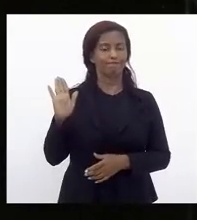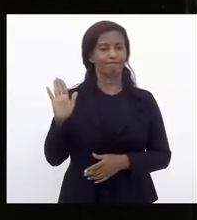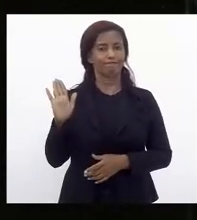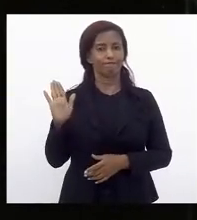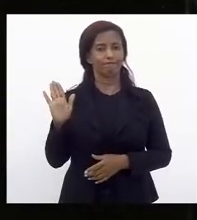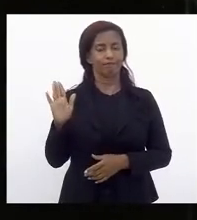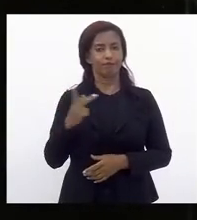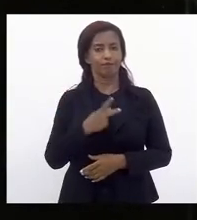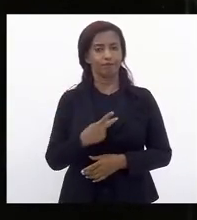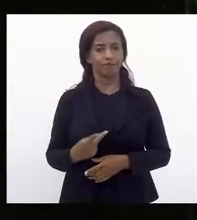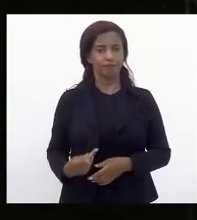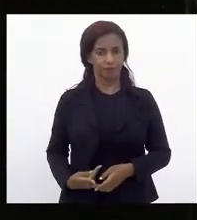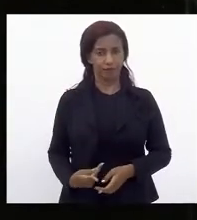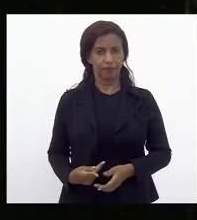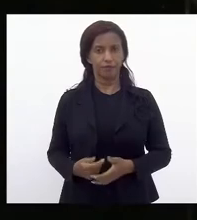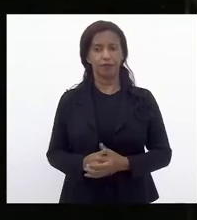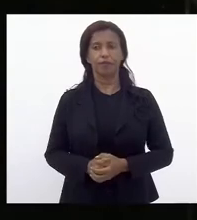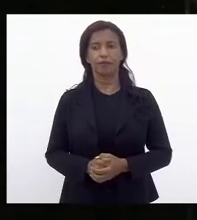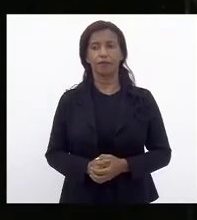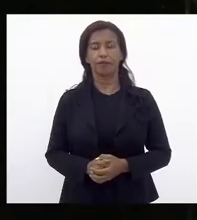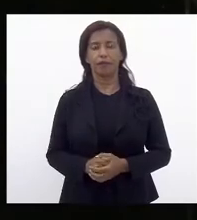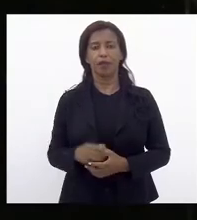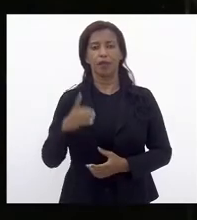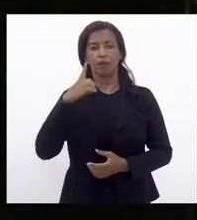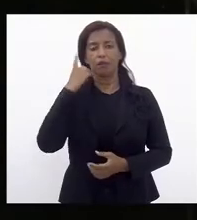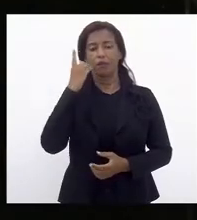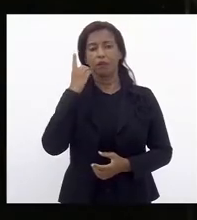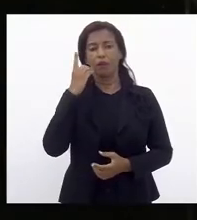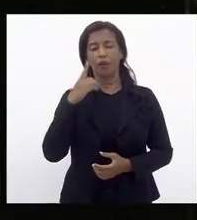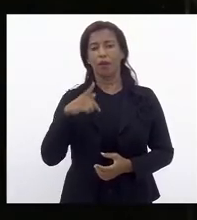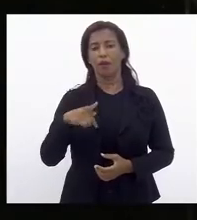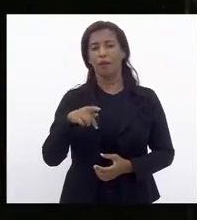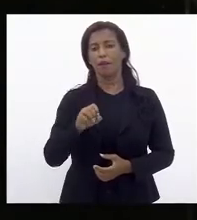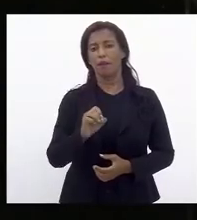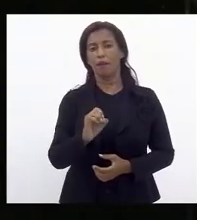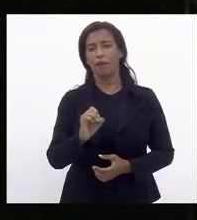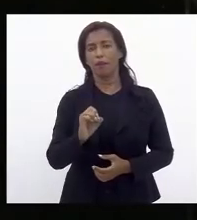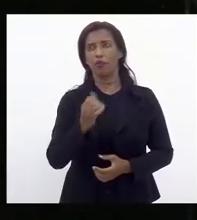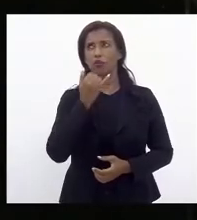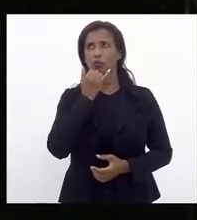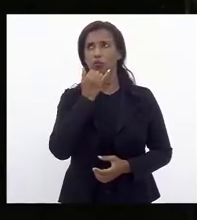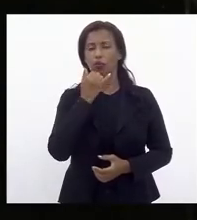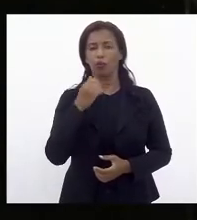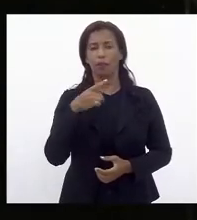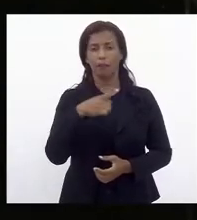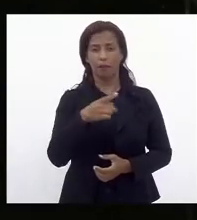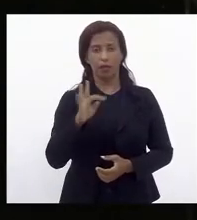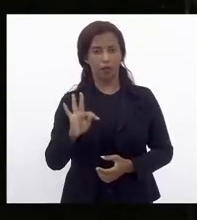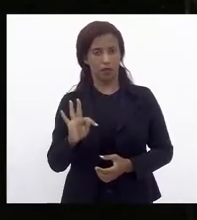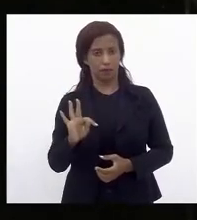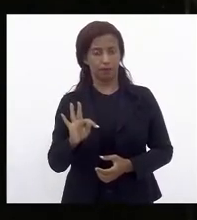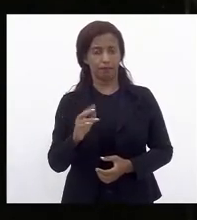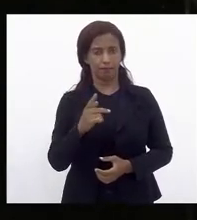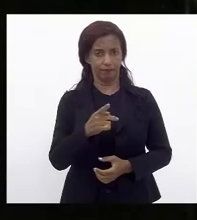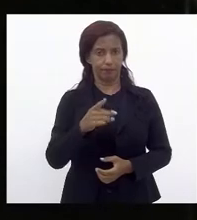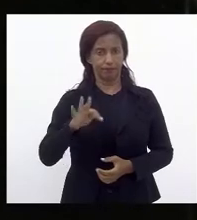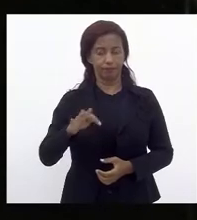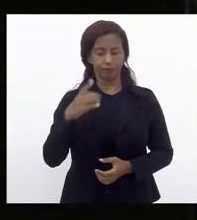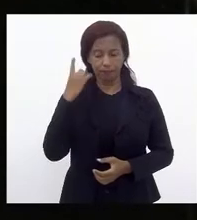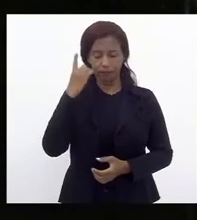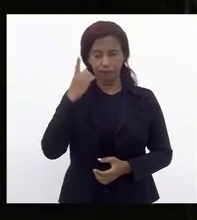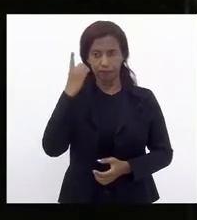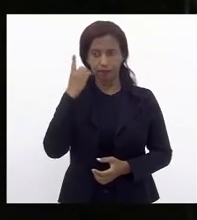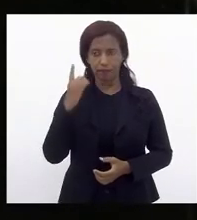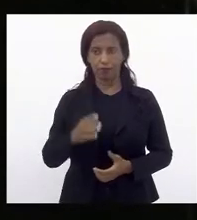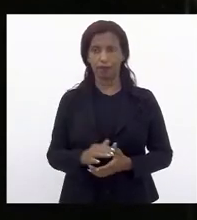a presidenta era uma deputada do PSOL, do PT, a